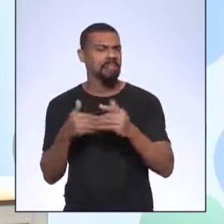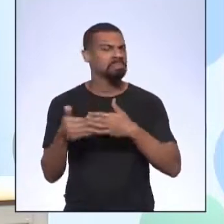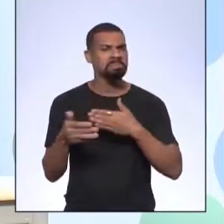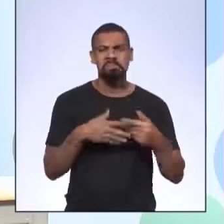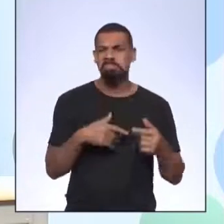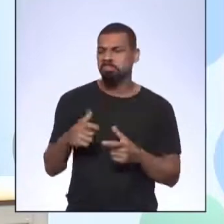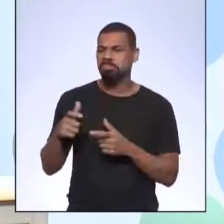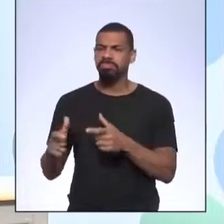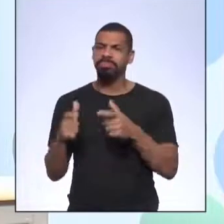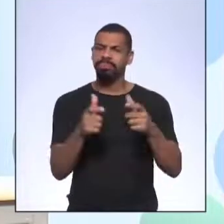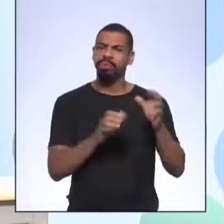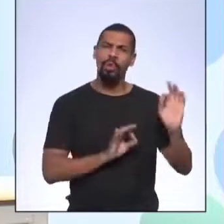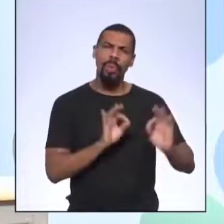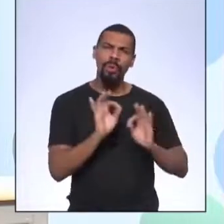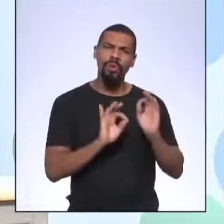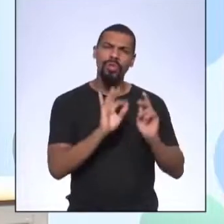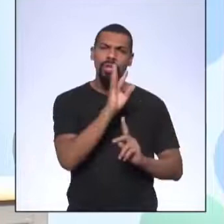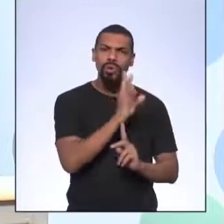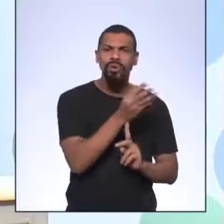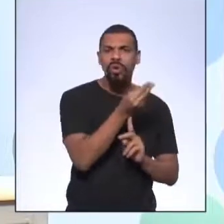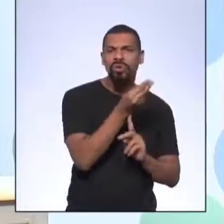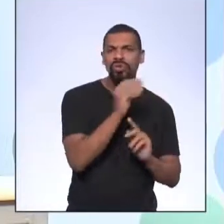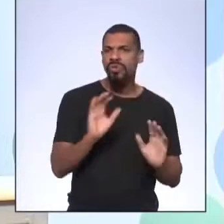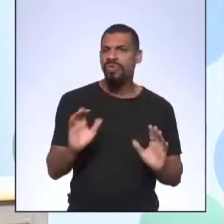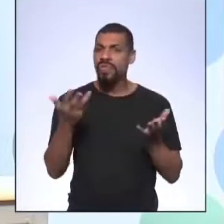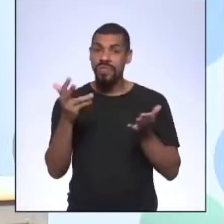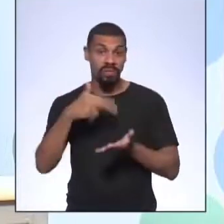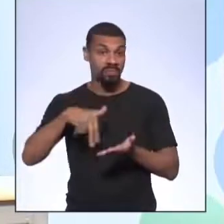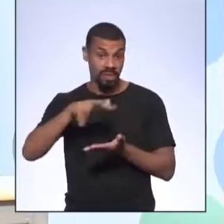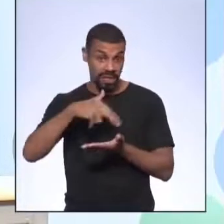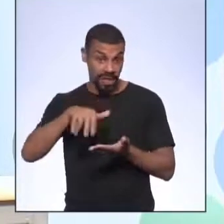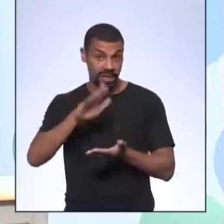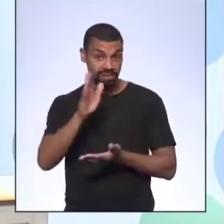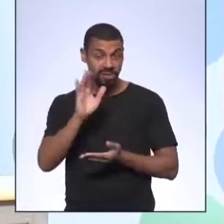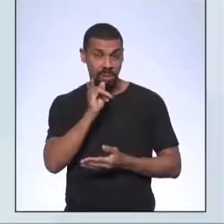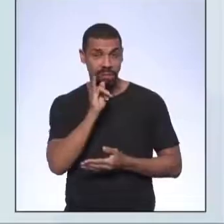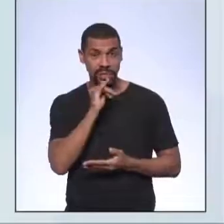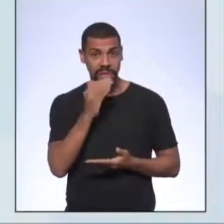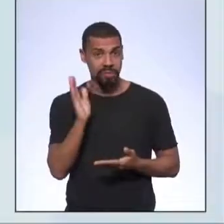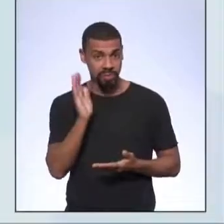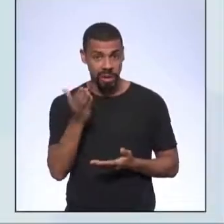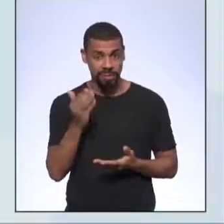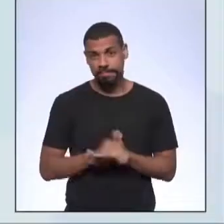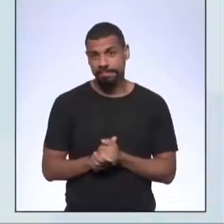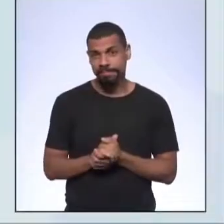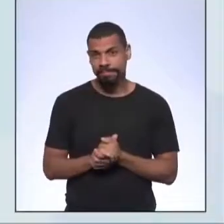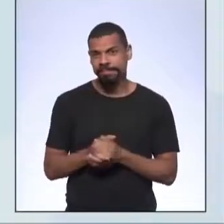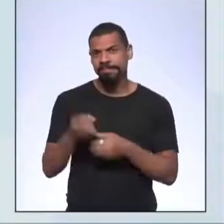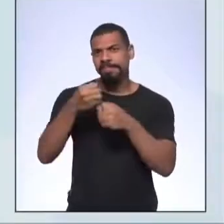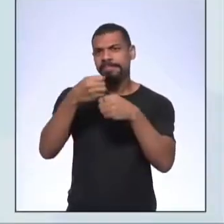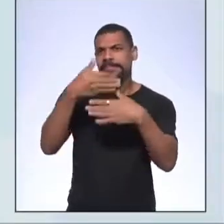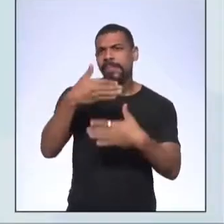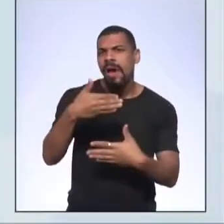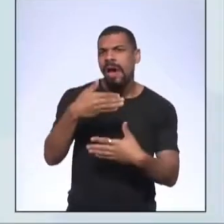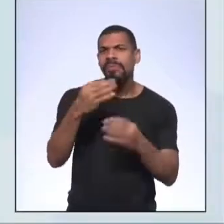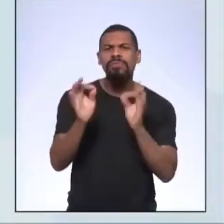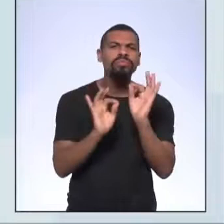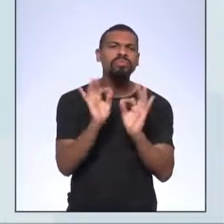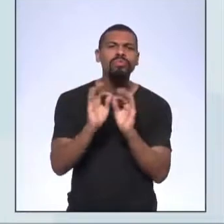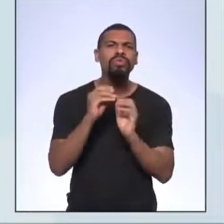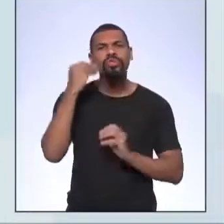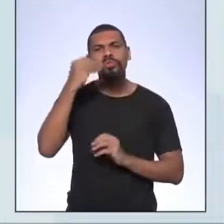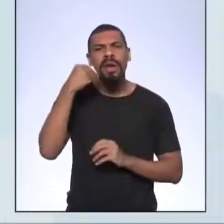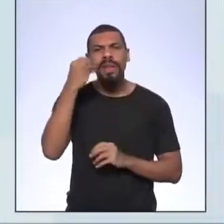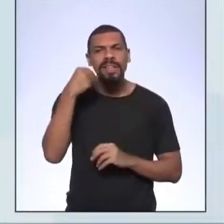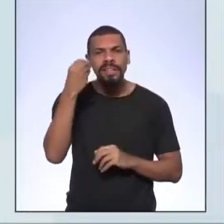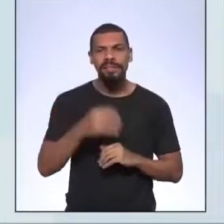qualquer local de algum projeto artístico de um festival de dança na escola de vocês por exemplo como tem para nossa aqui no chat um pouquinho dessa